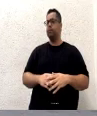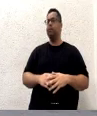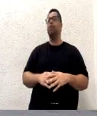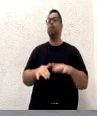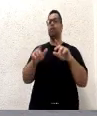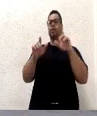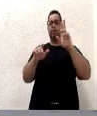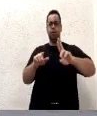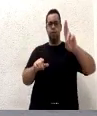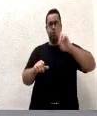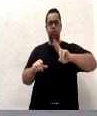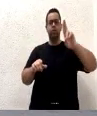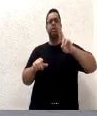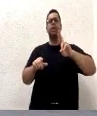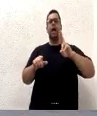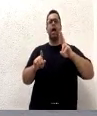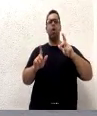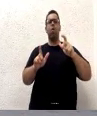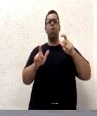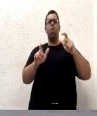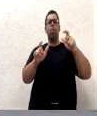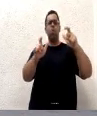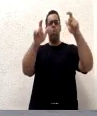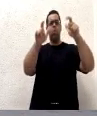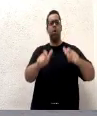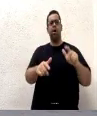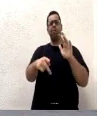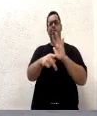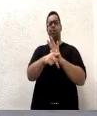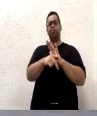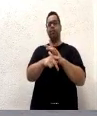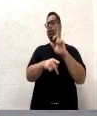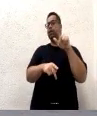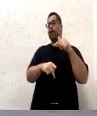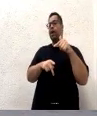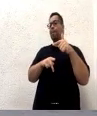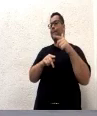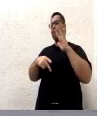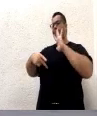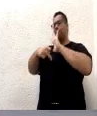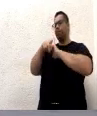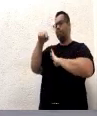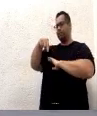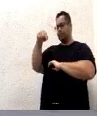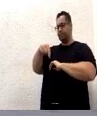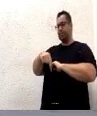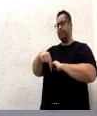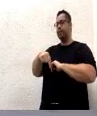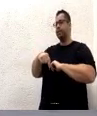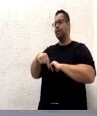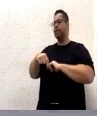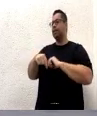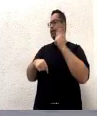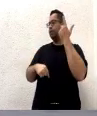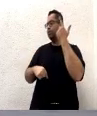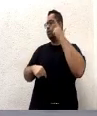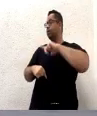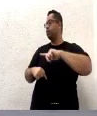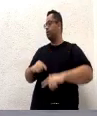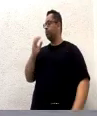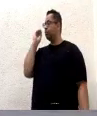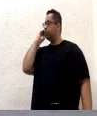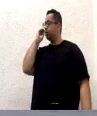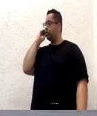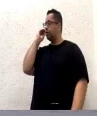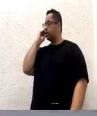esse turismo que é latente aqui no nosso município e de uma forma da gente abraçar e ter essa oportunidade